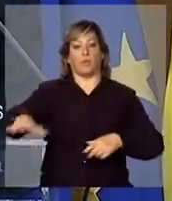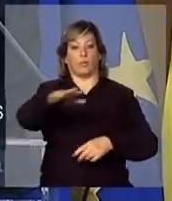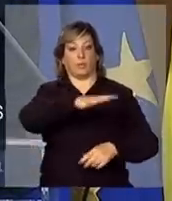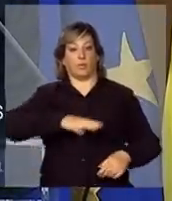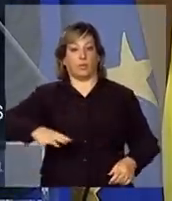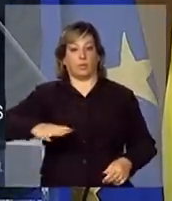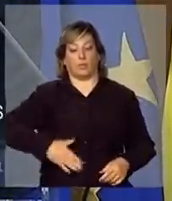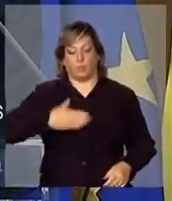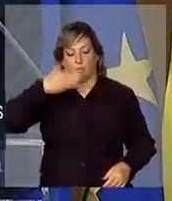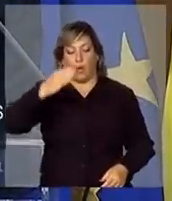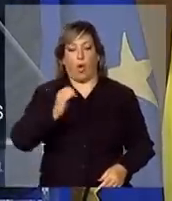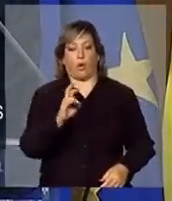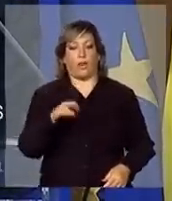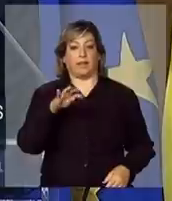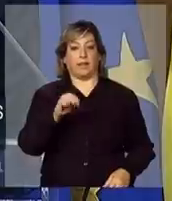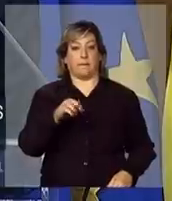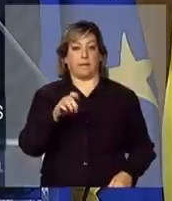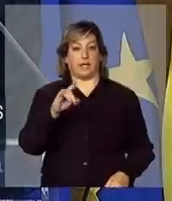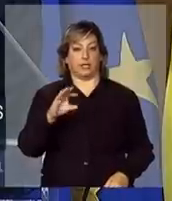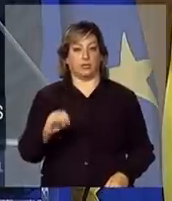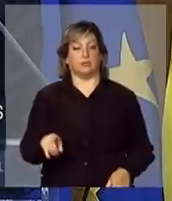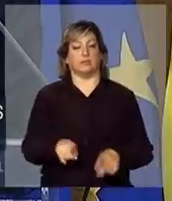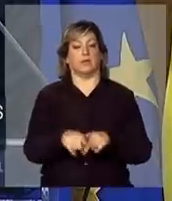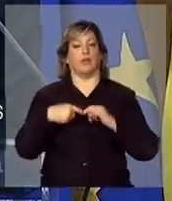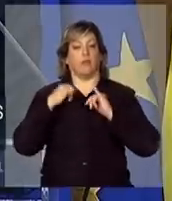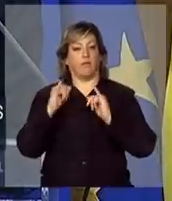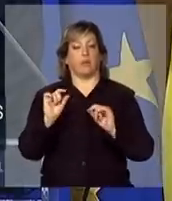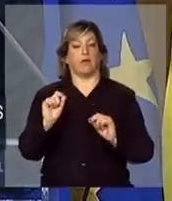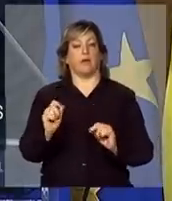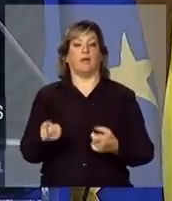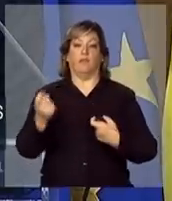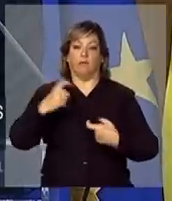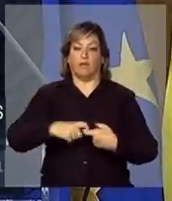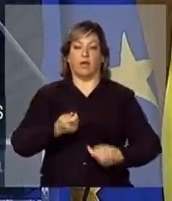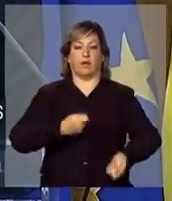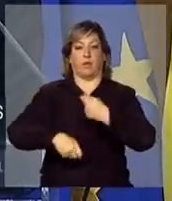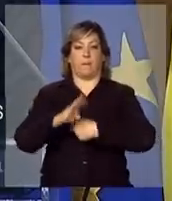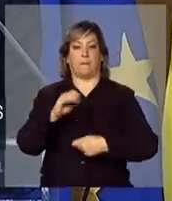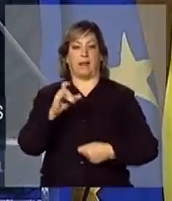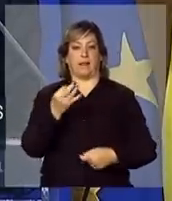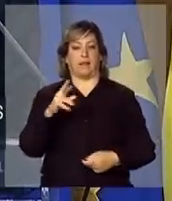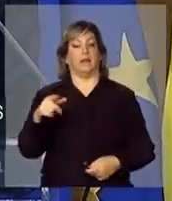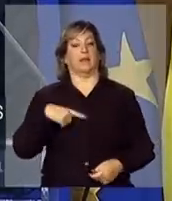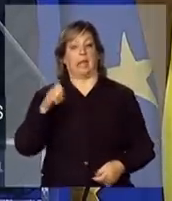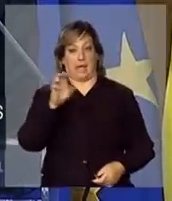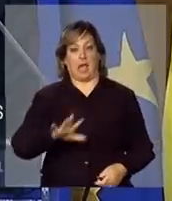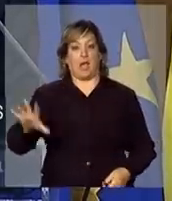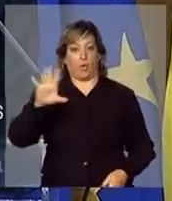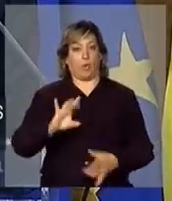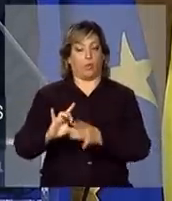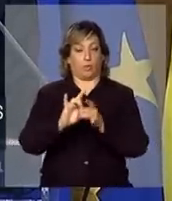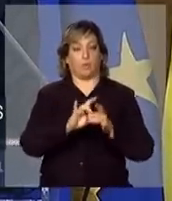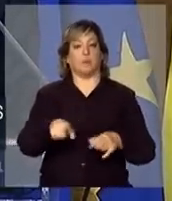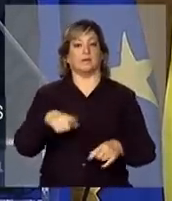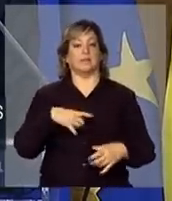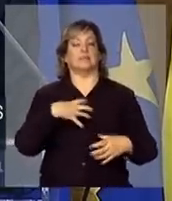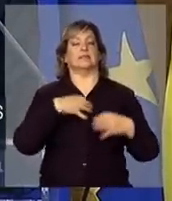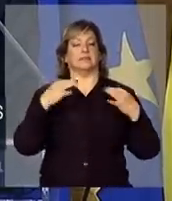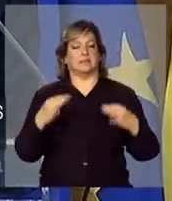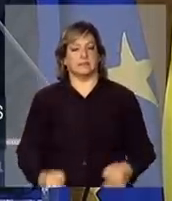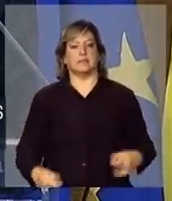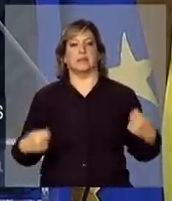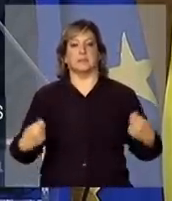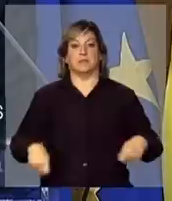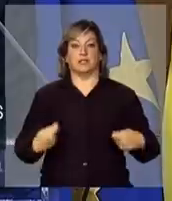e de se promover a retomada de negociações bilaterais. A União Europeia está convencida de que é chegado o momento